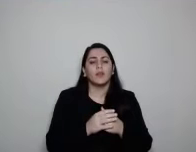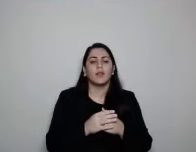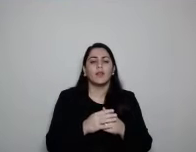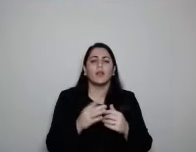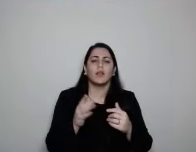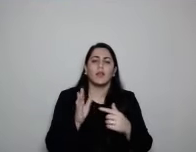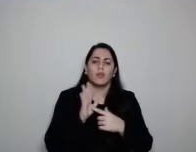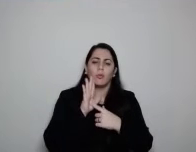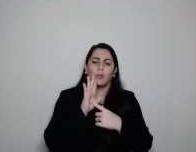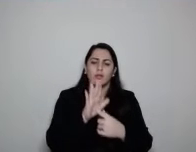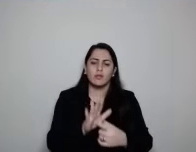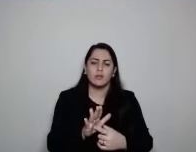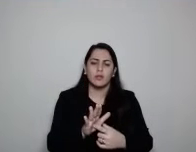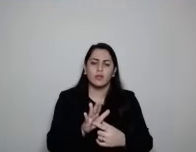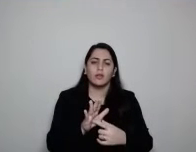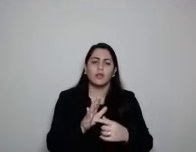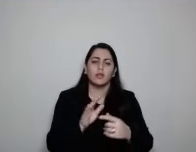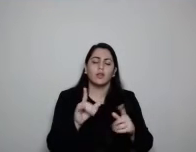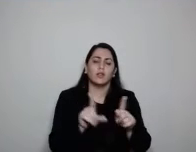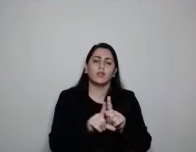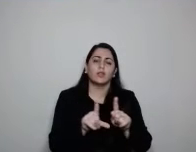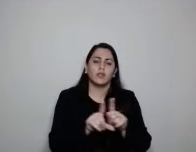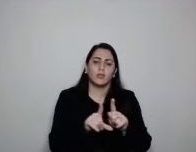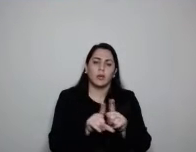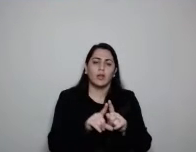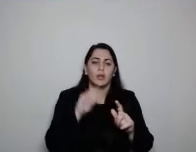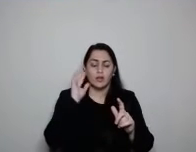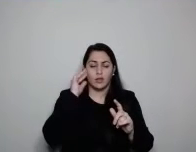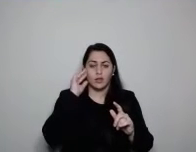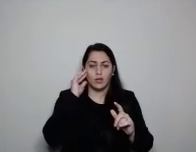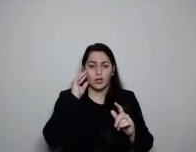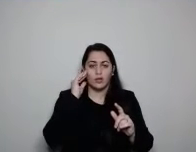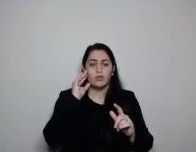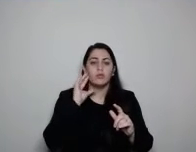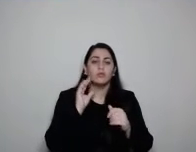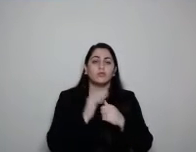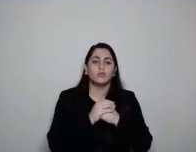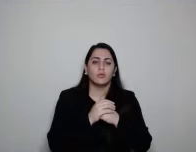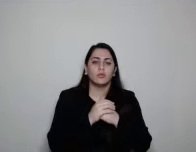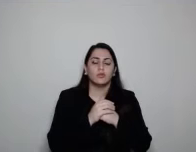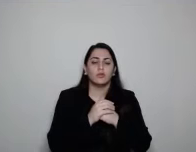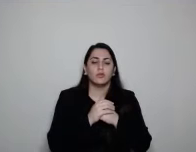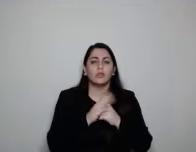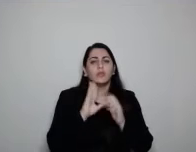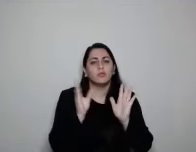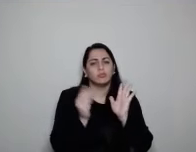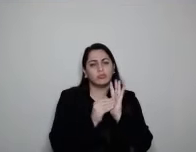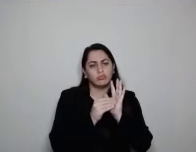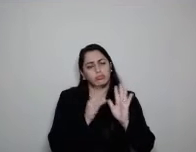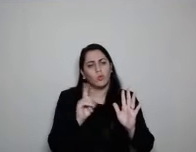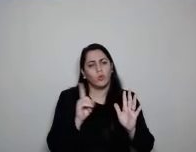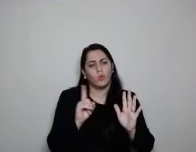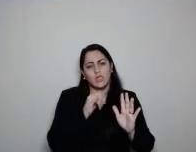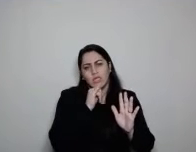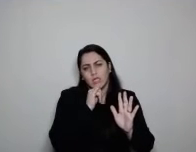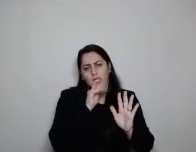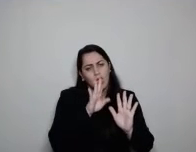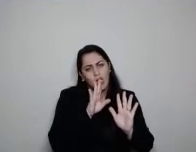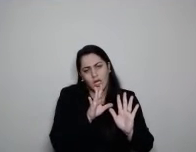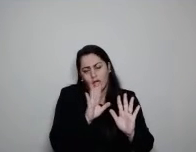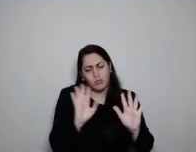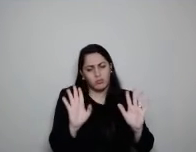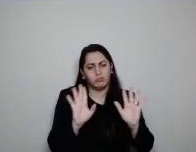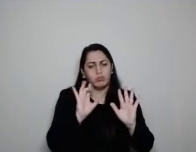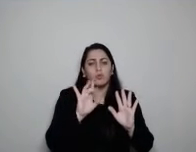de entender que a sentença comanda o que está nas alíneas, e não nesse rol exemplificativo. Era só ir aguardando também o